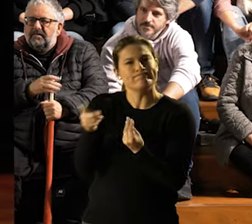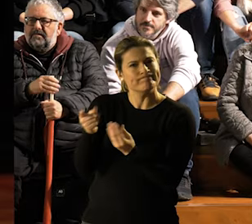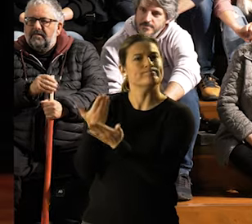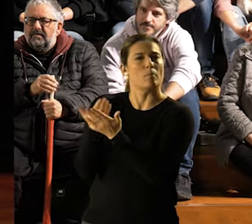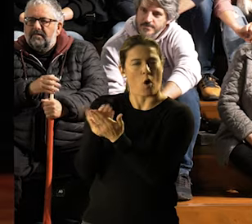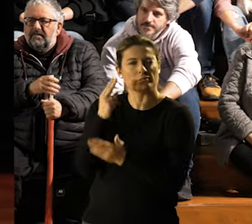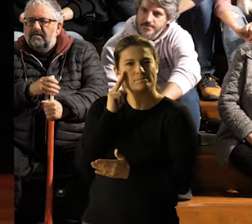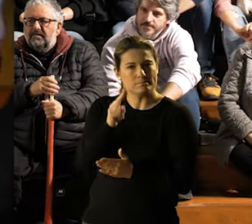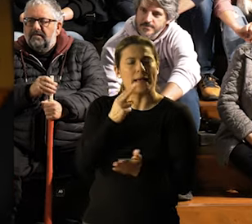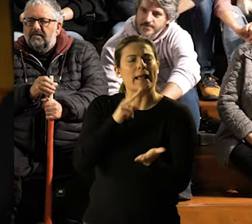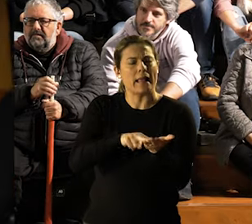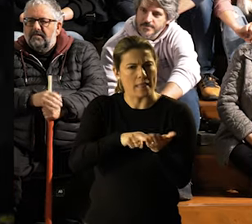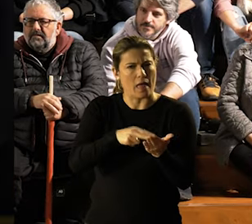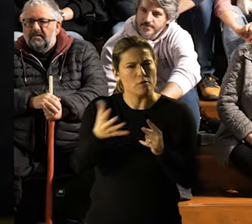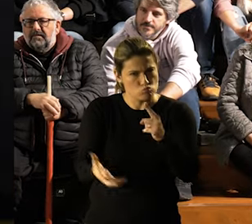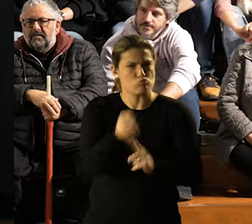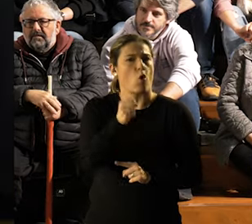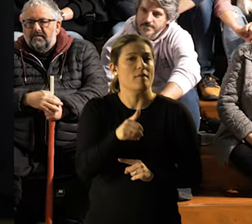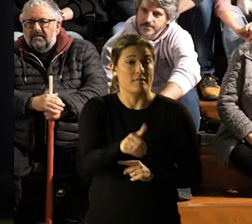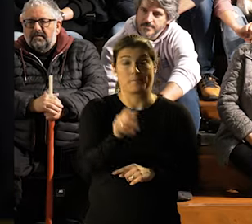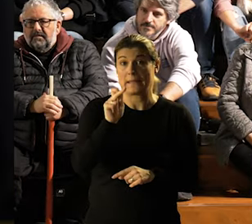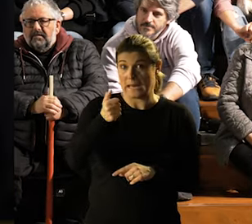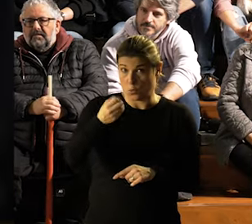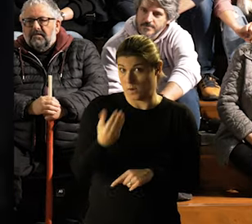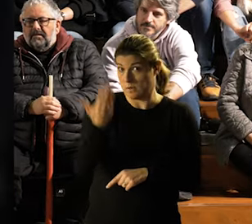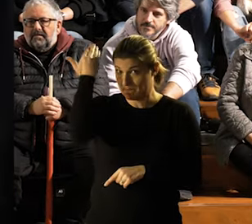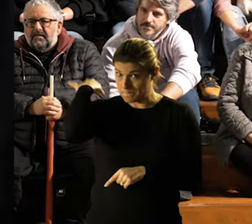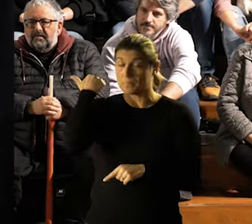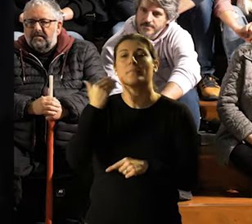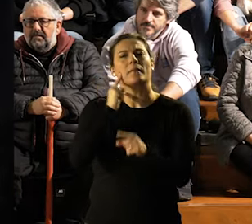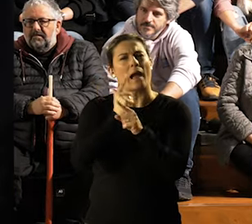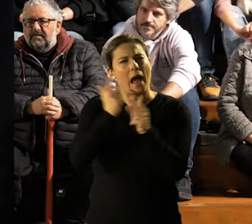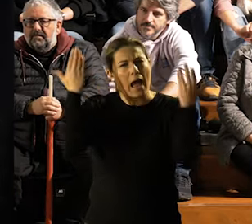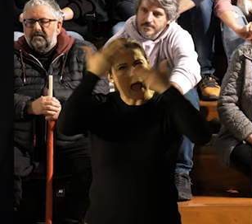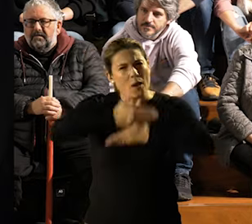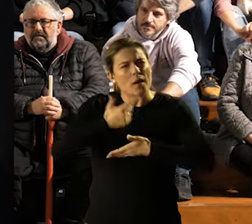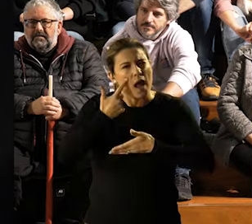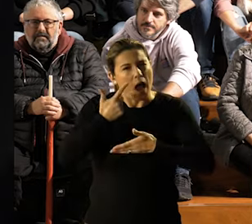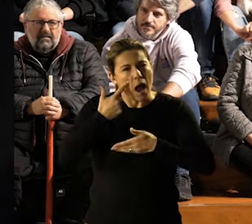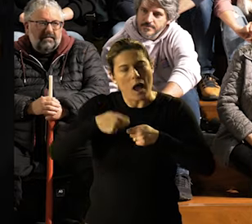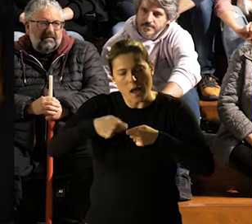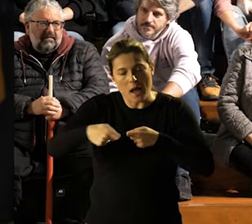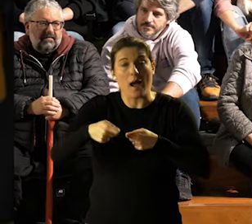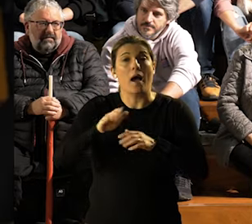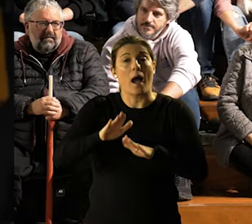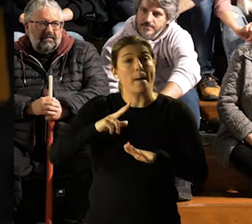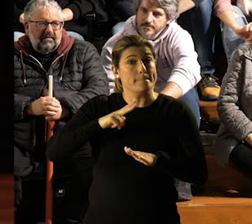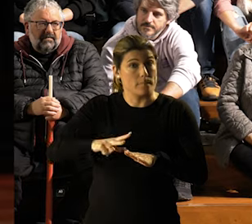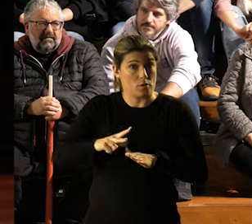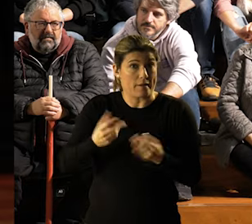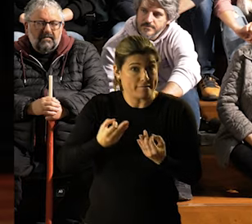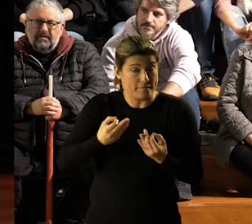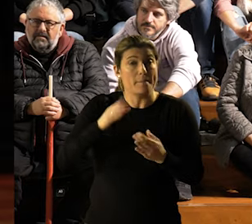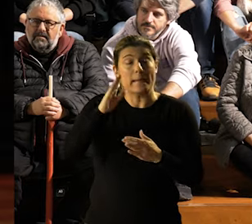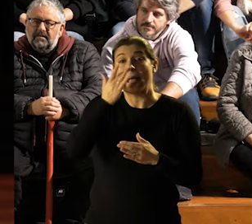podia chegar à realidade há 50 anos a longa noite ainda se abatia sobre Portugal mas